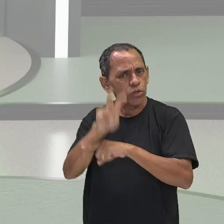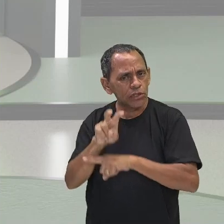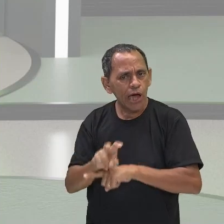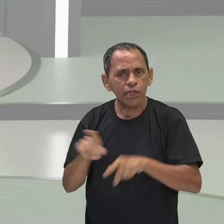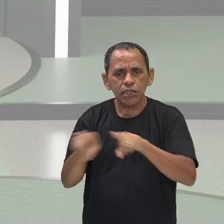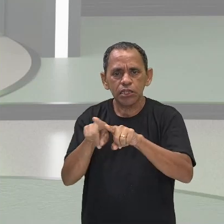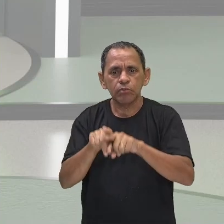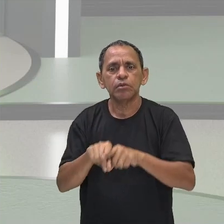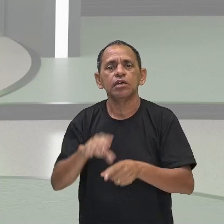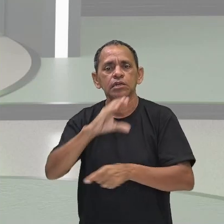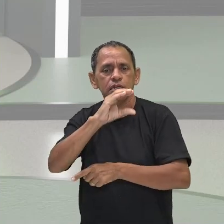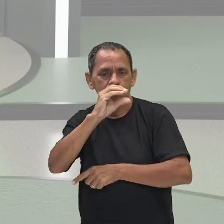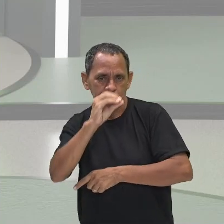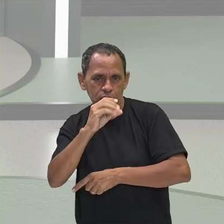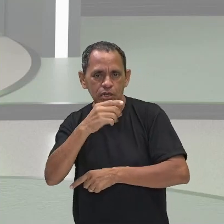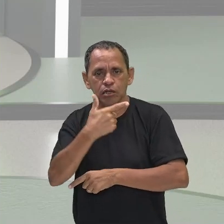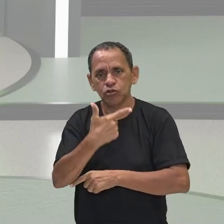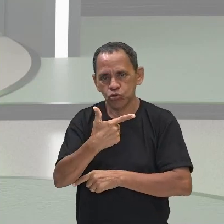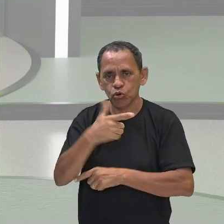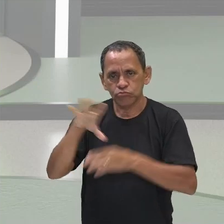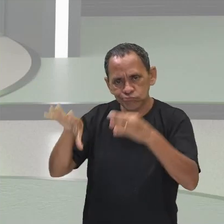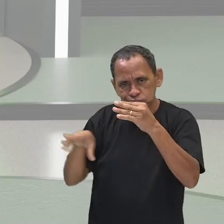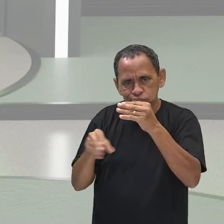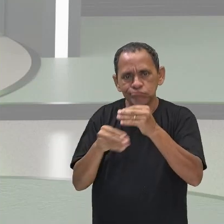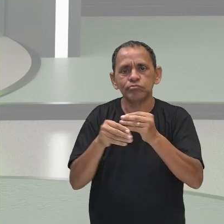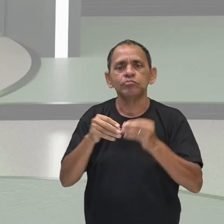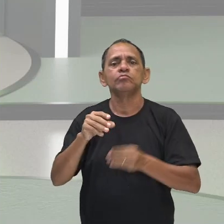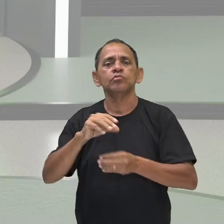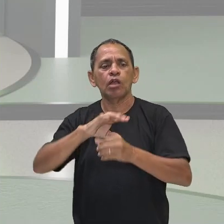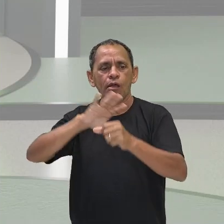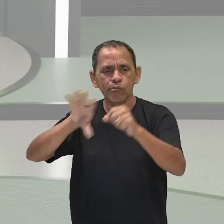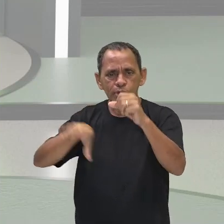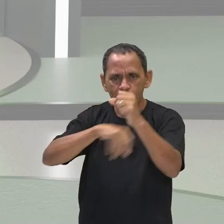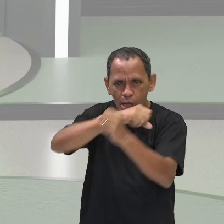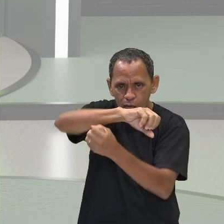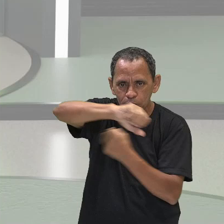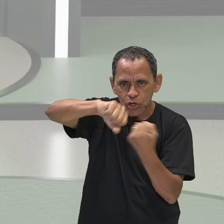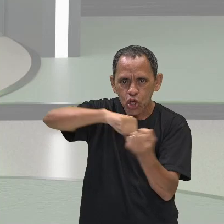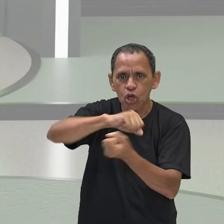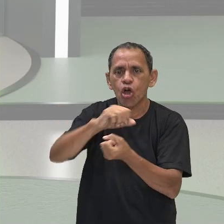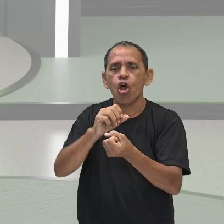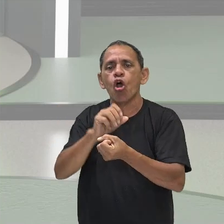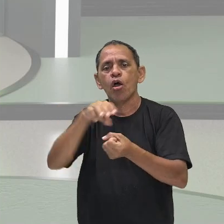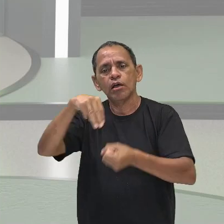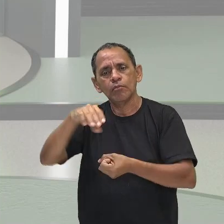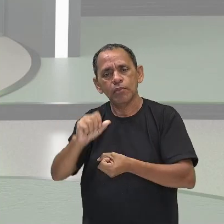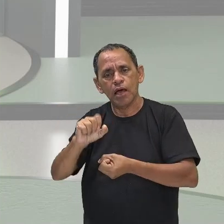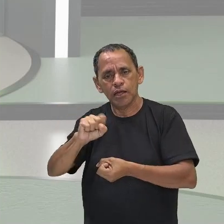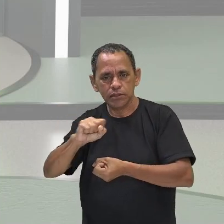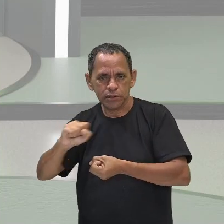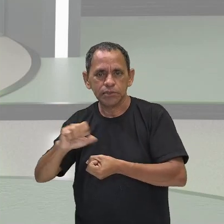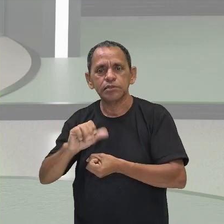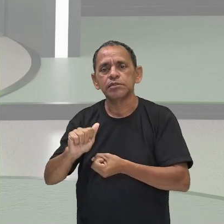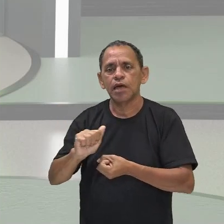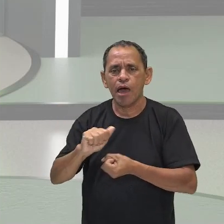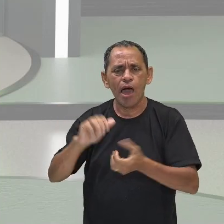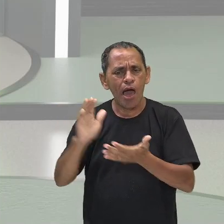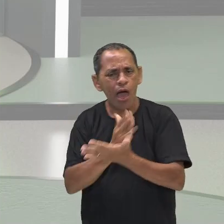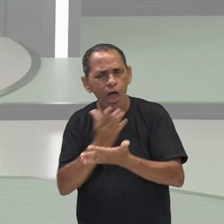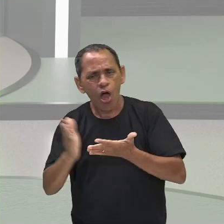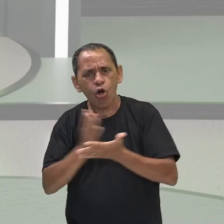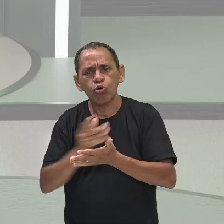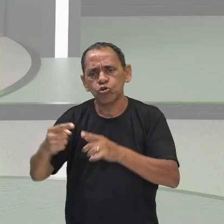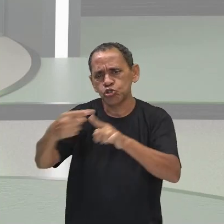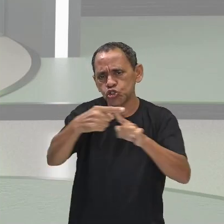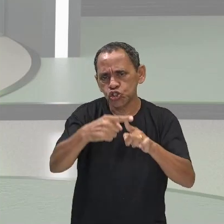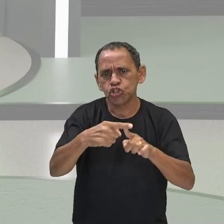vai ser incorporada na sua biomassa. Então, nós temos aí alguns fatores que vão evidenciar a importância desses